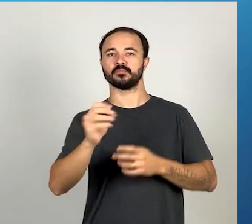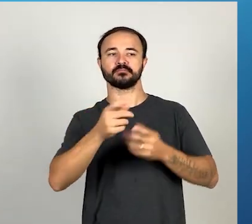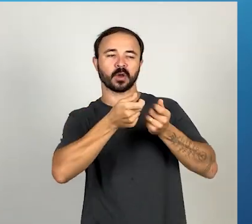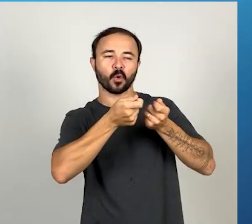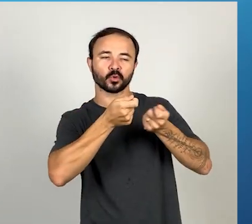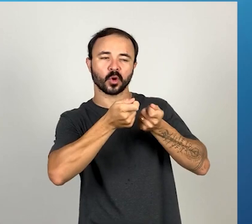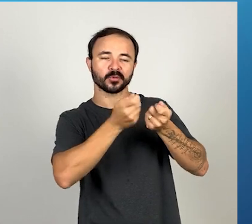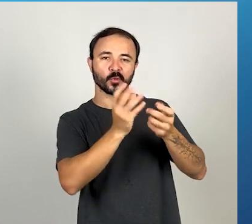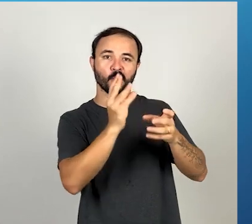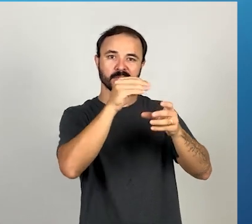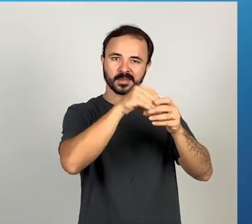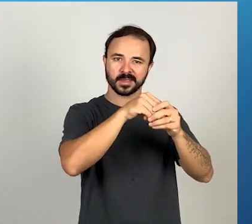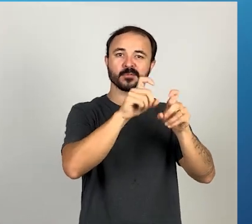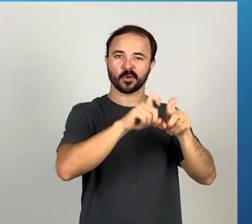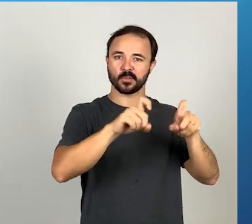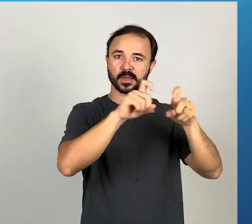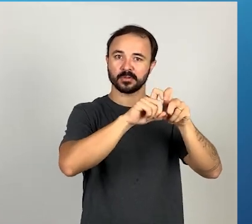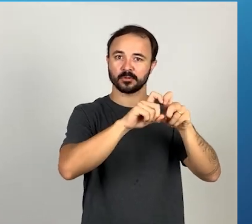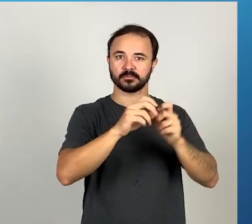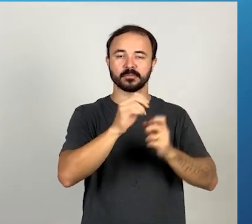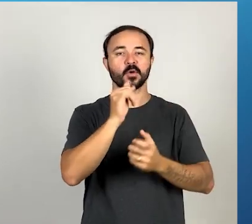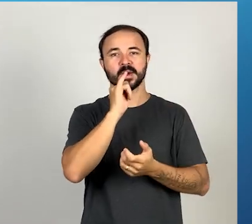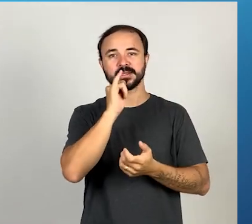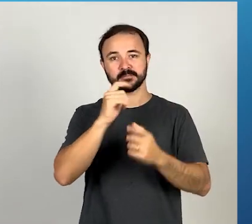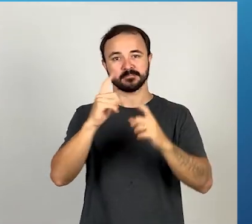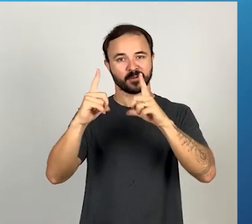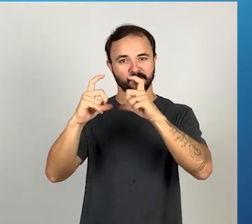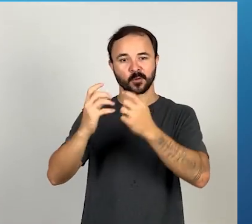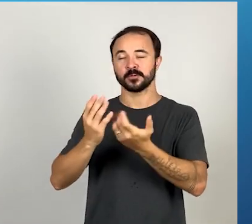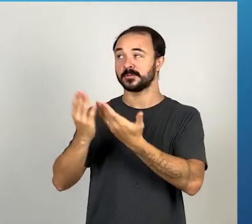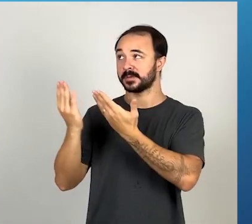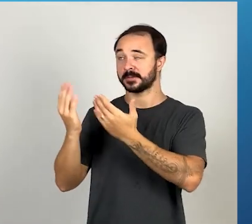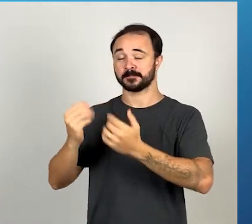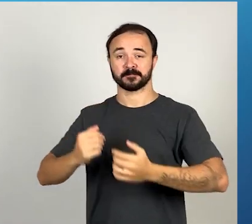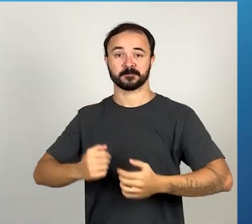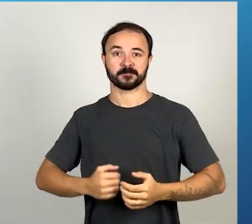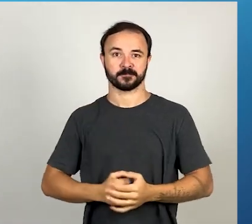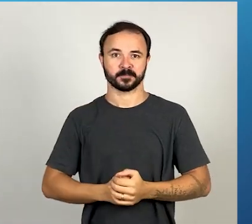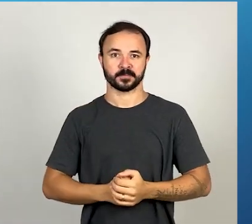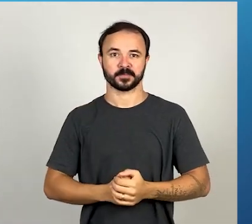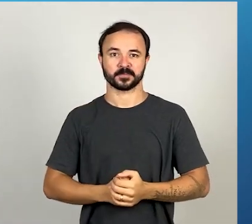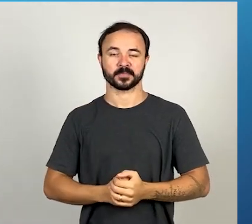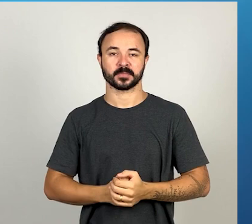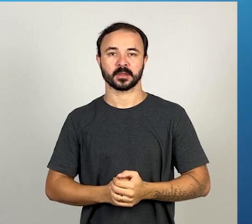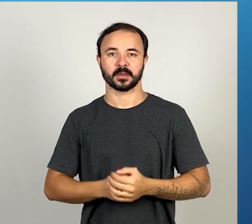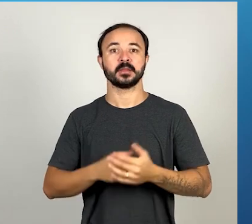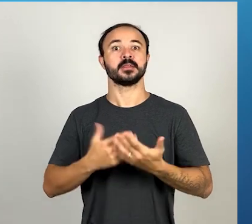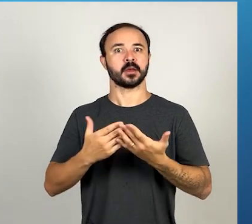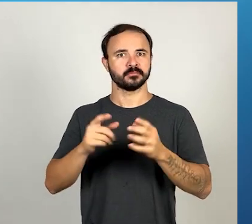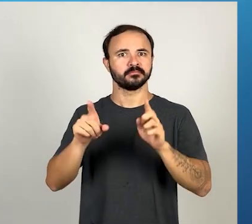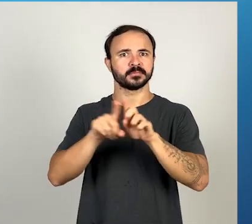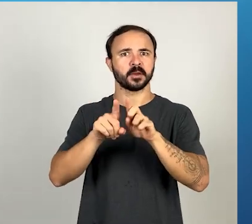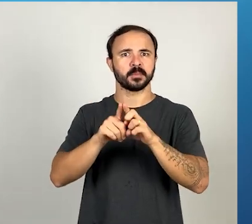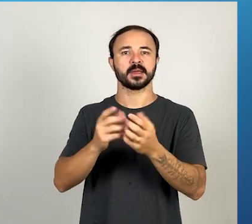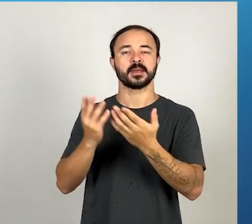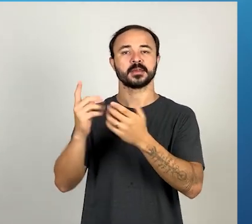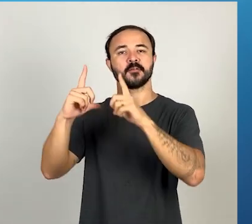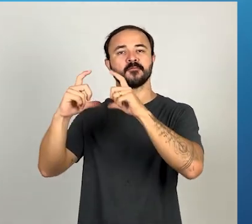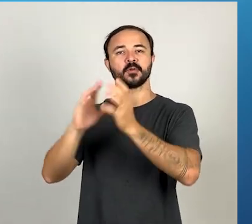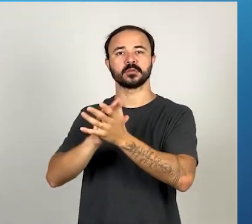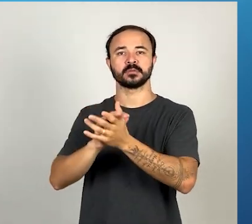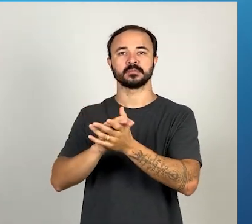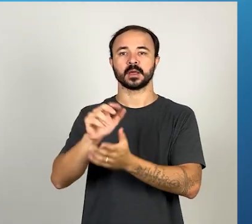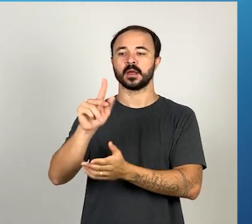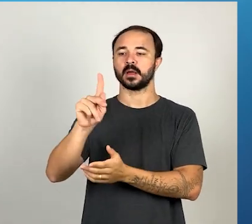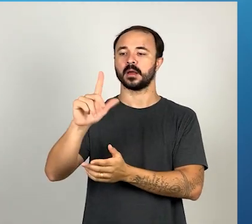placa, nós podemos ter aí uma combinação entre eles. E por falar em placas de Arduino, aqui na imagem nós